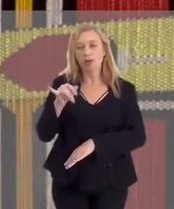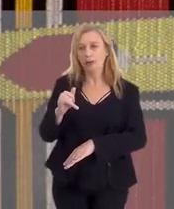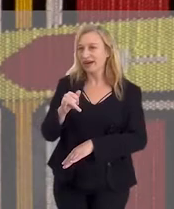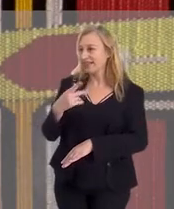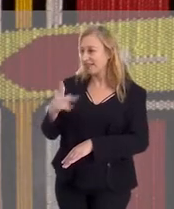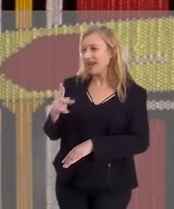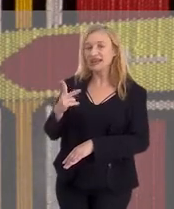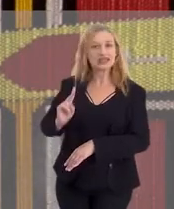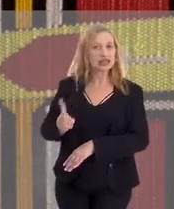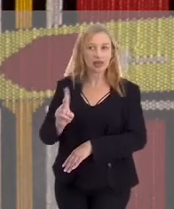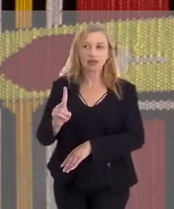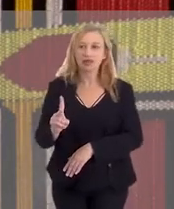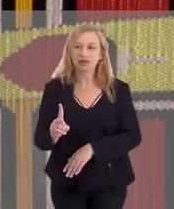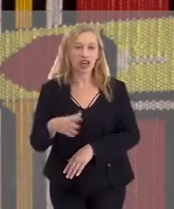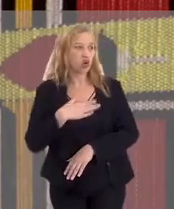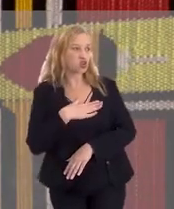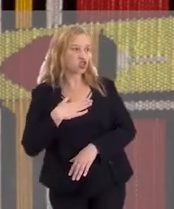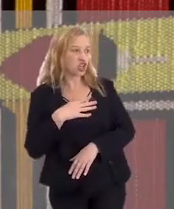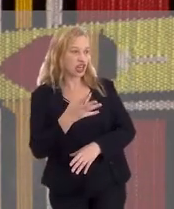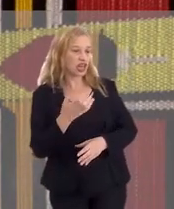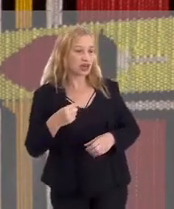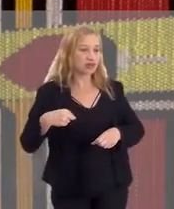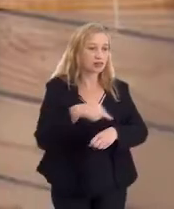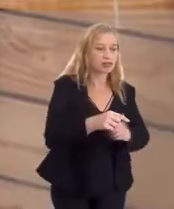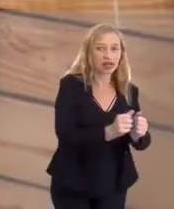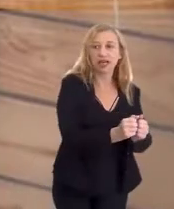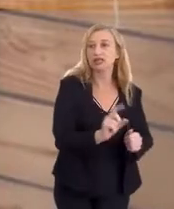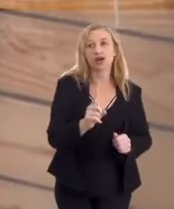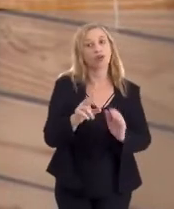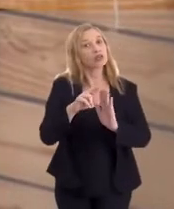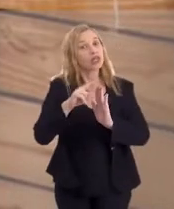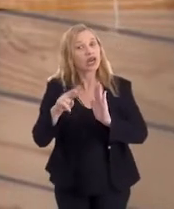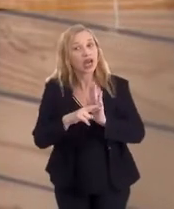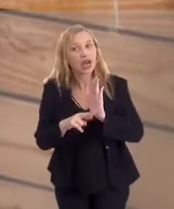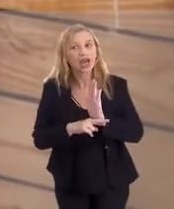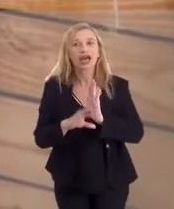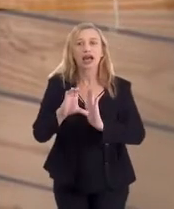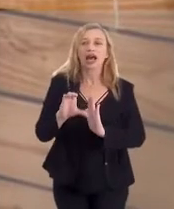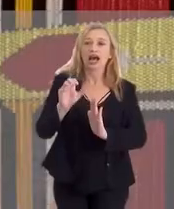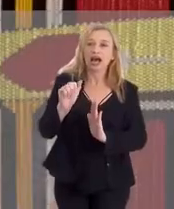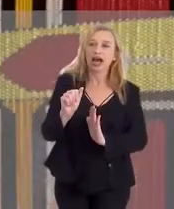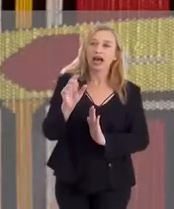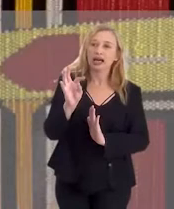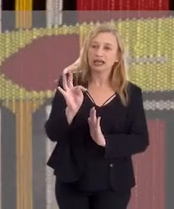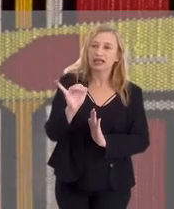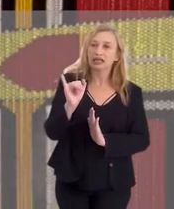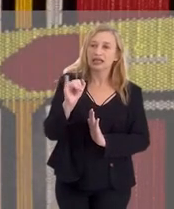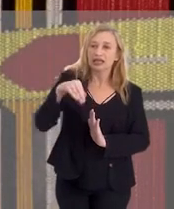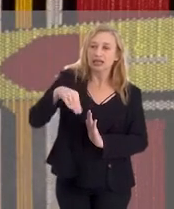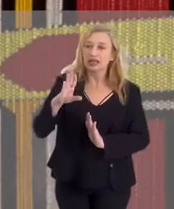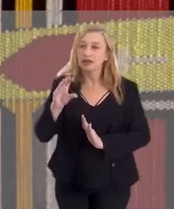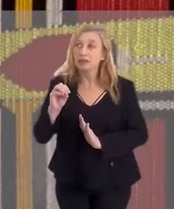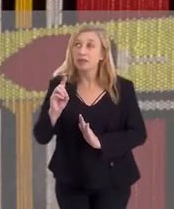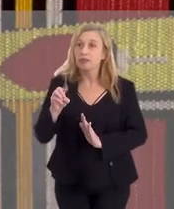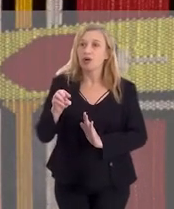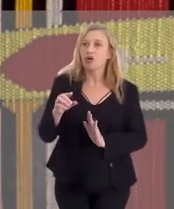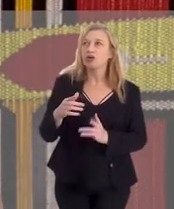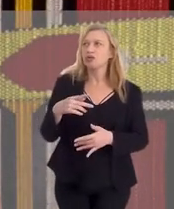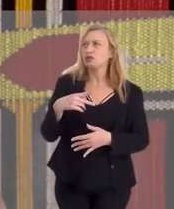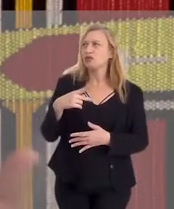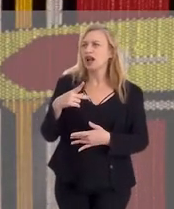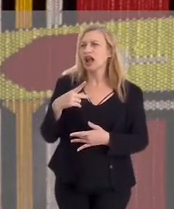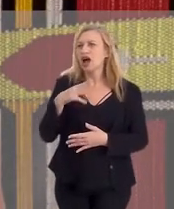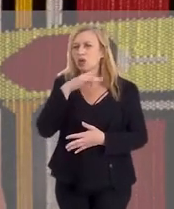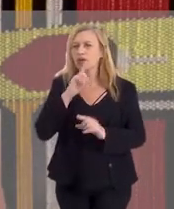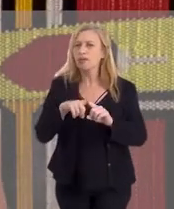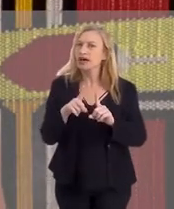é gostei, vou ficar aqui. Não, ela tem que... Tem umas regras no catimbó que são muito... Não